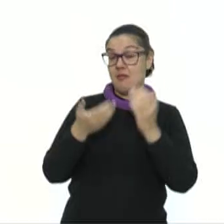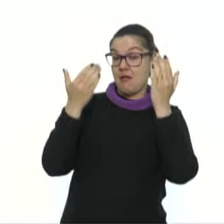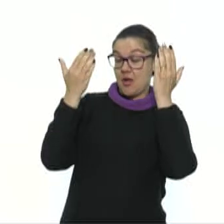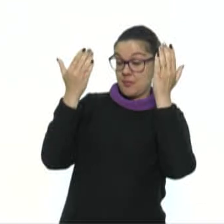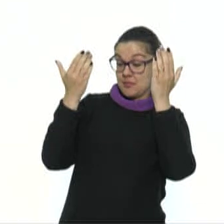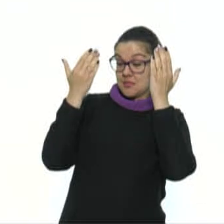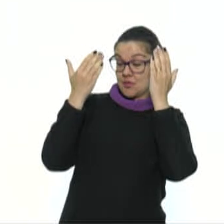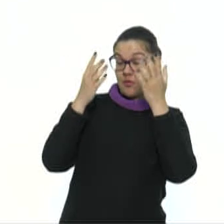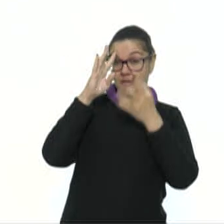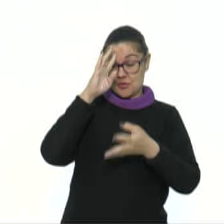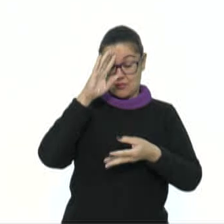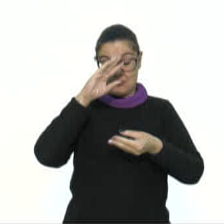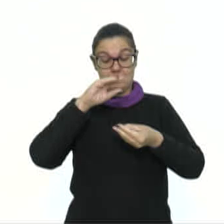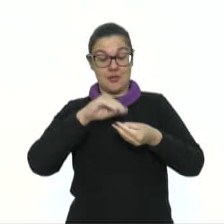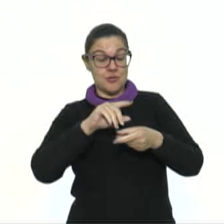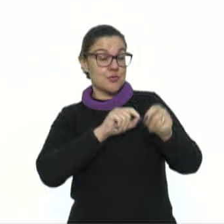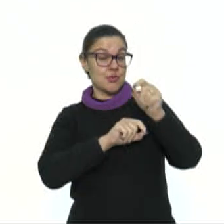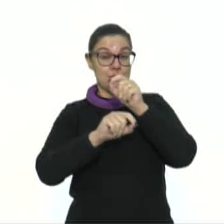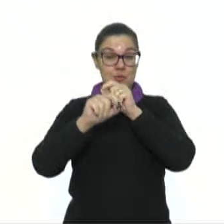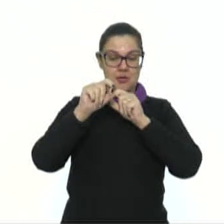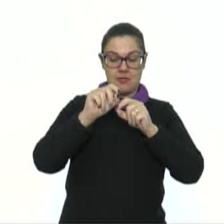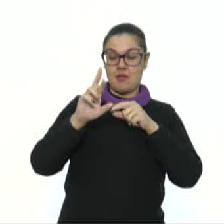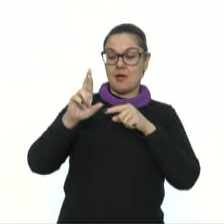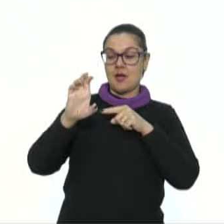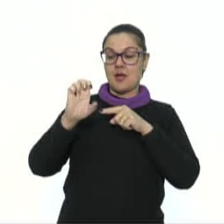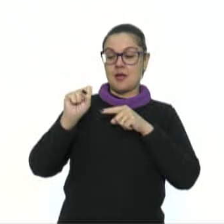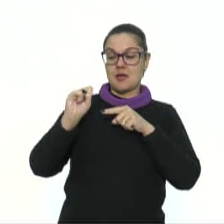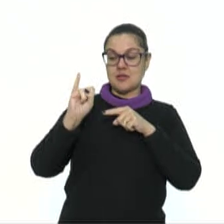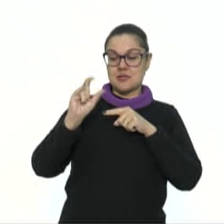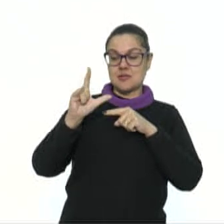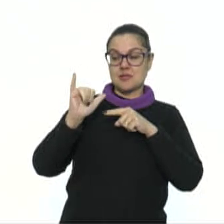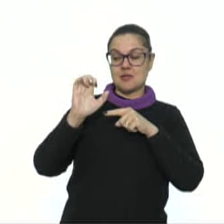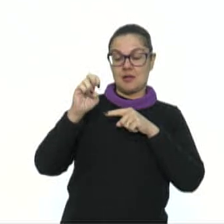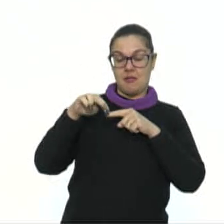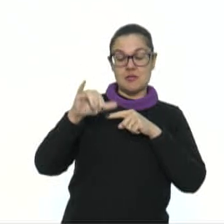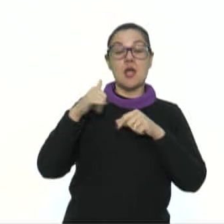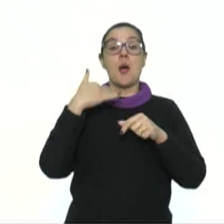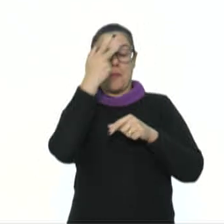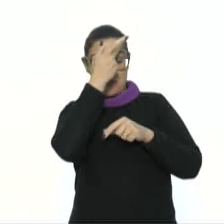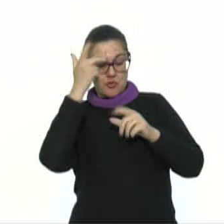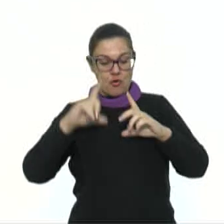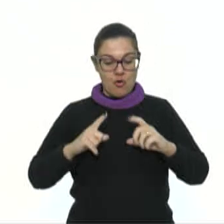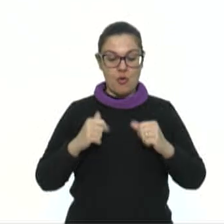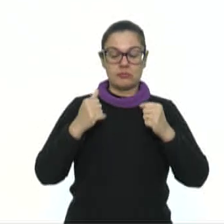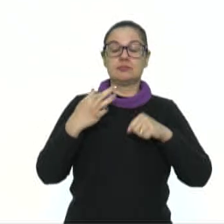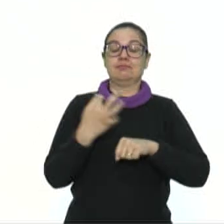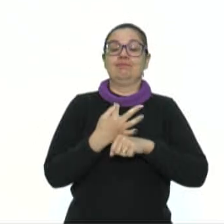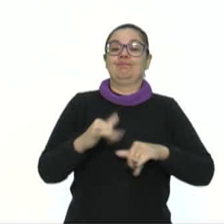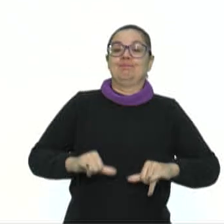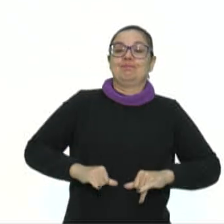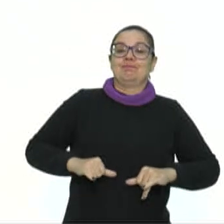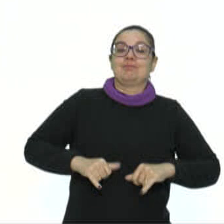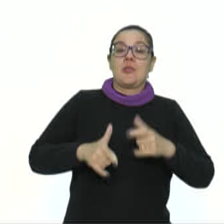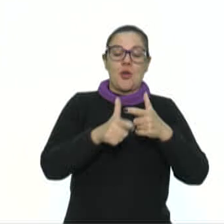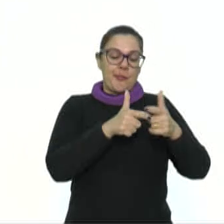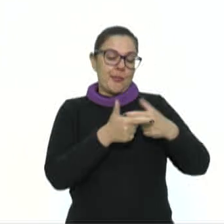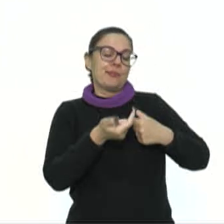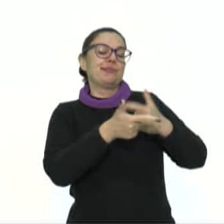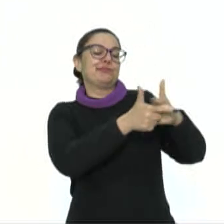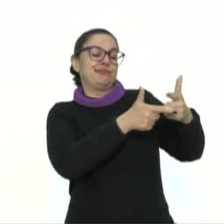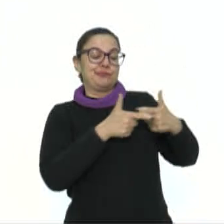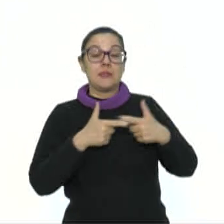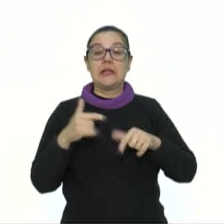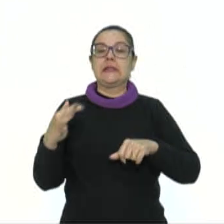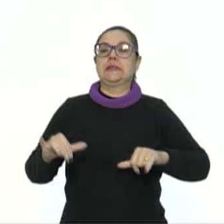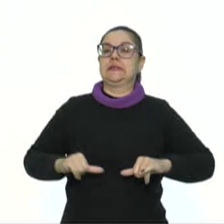lá. A psicologia entende por resiliência a capacidade que temos de sofrer reveses na